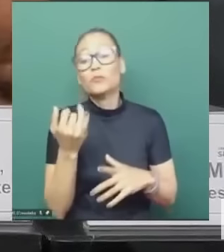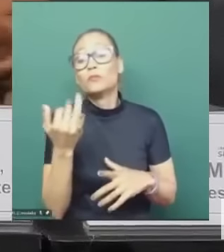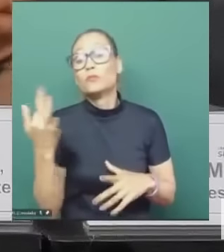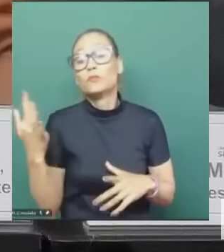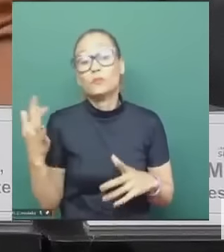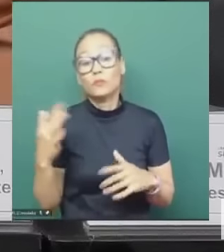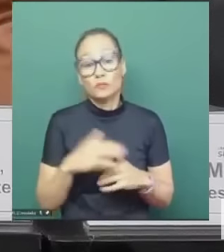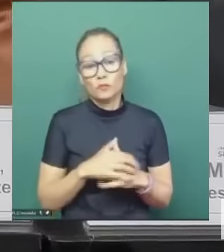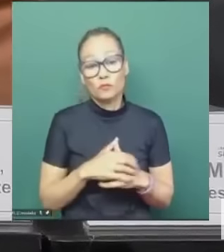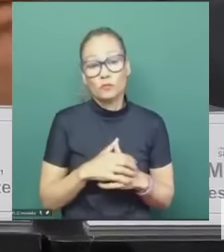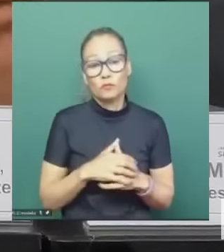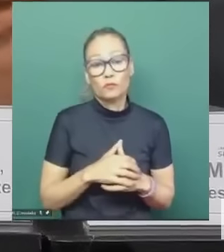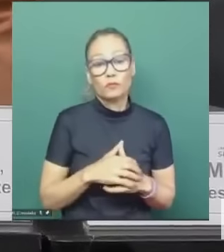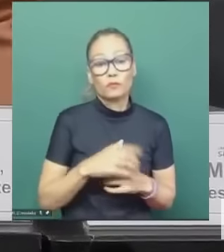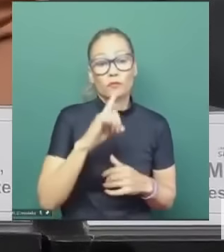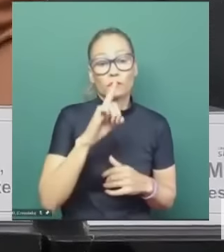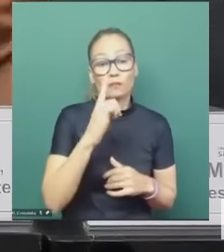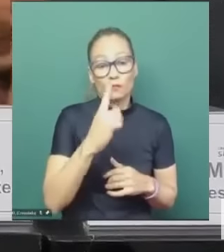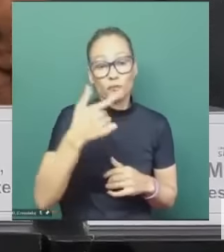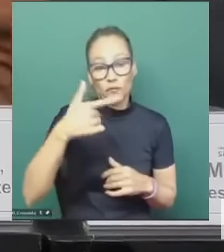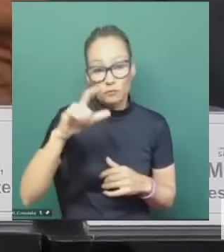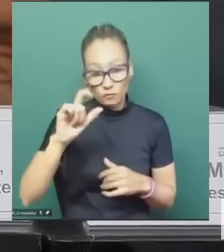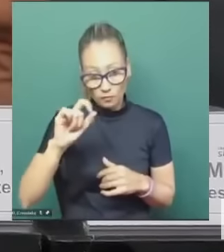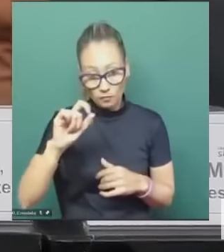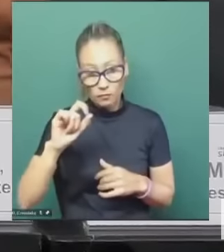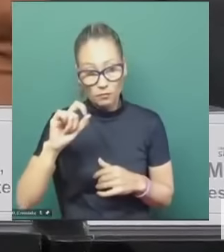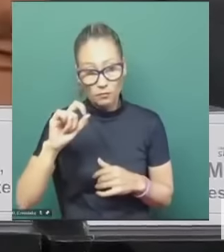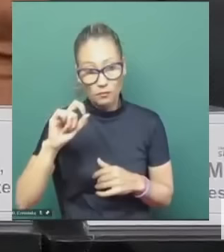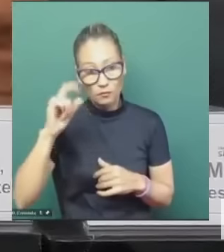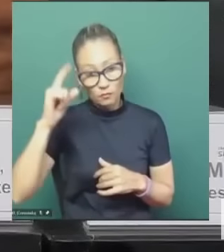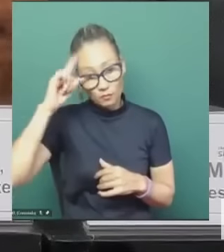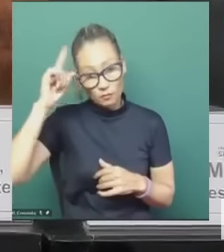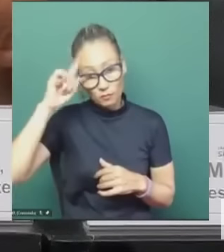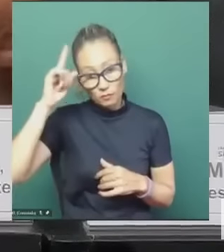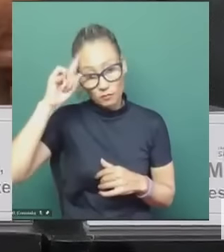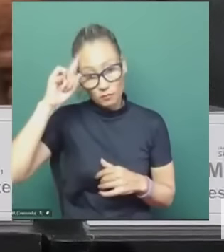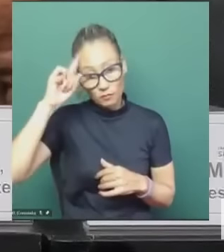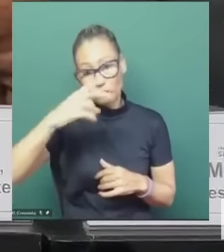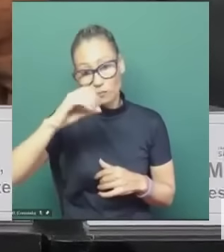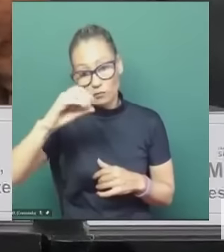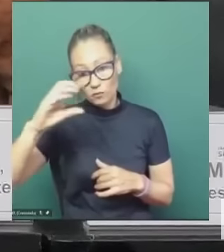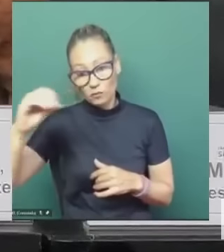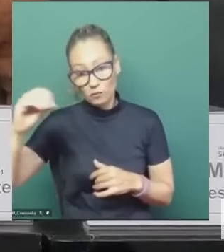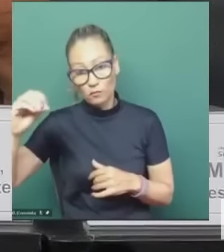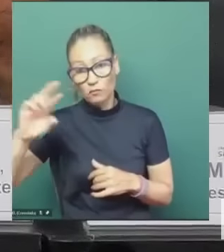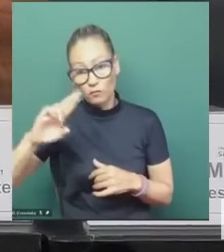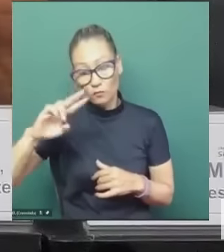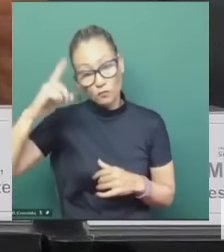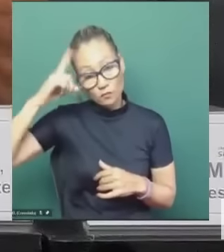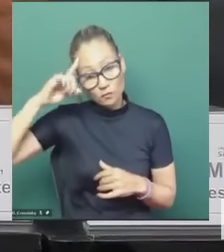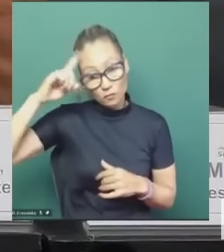120 a 200 reais por dia, de acordo com cada diarista. É um salário consideravelmente baixo, na minha